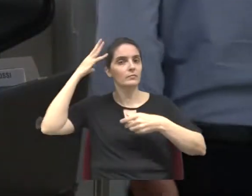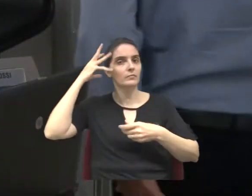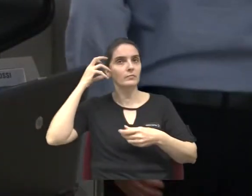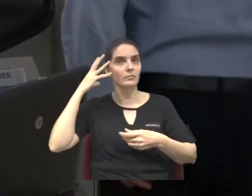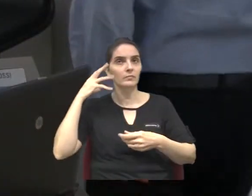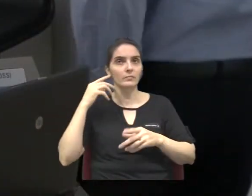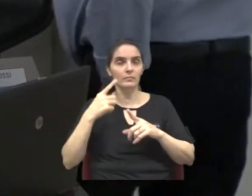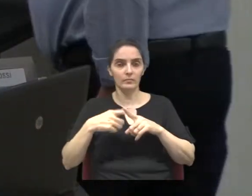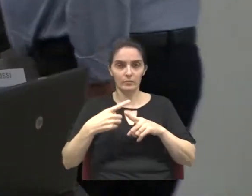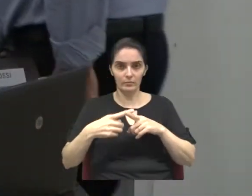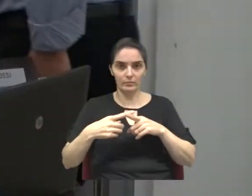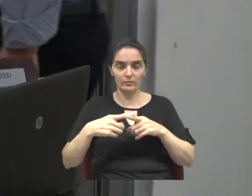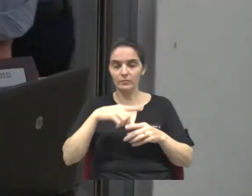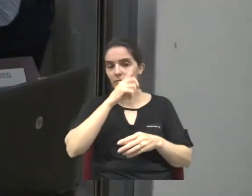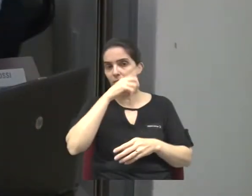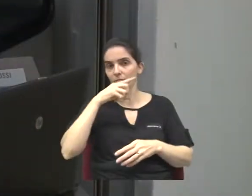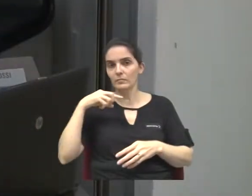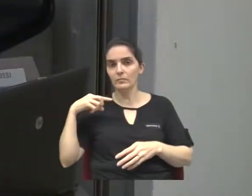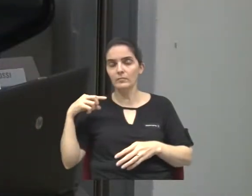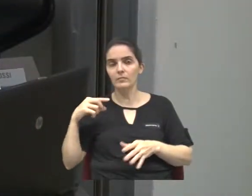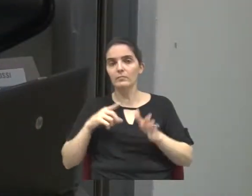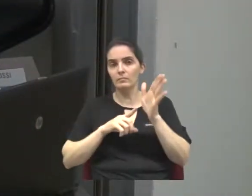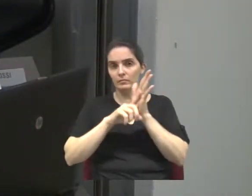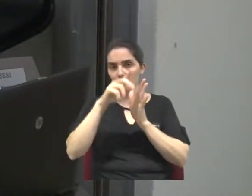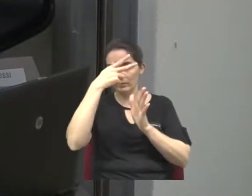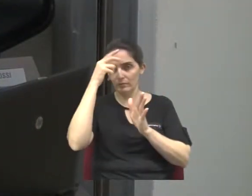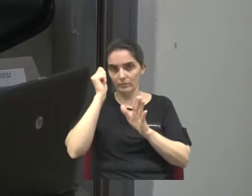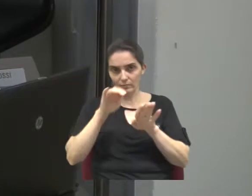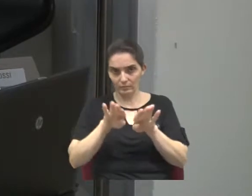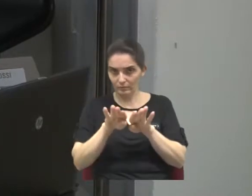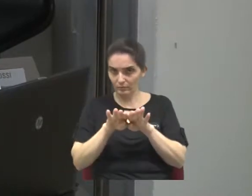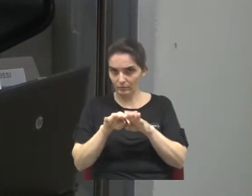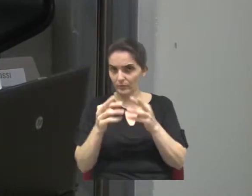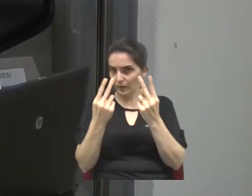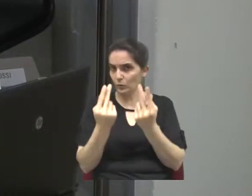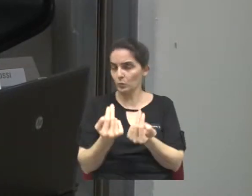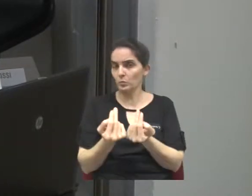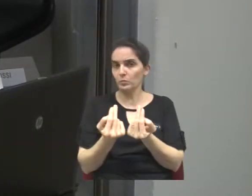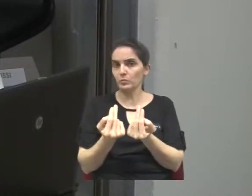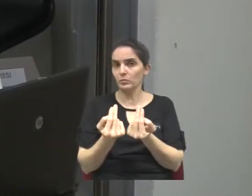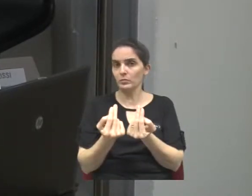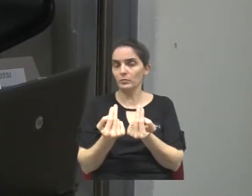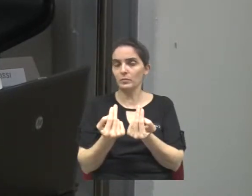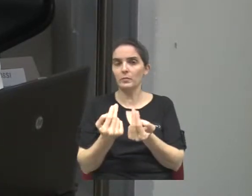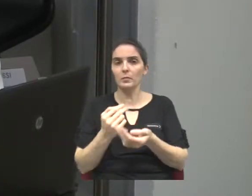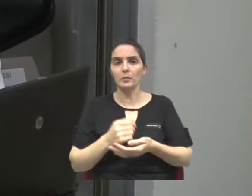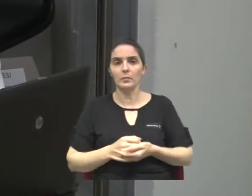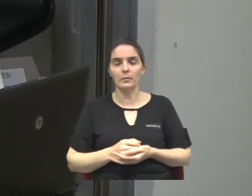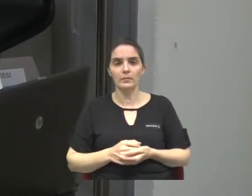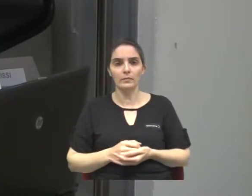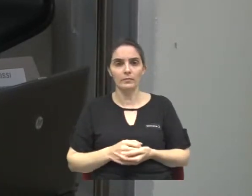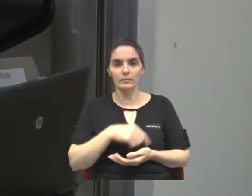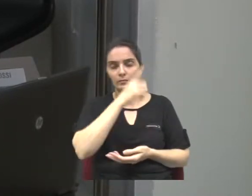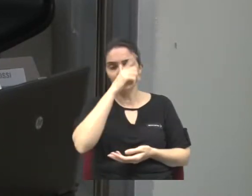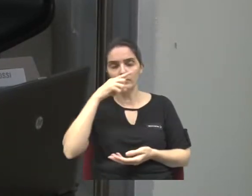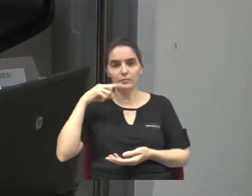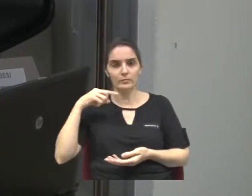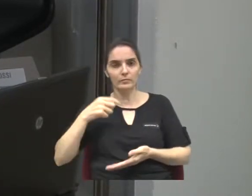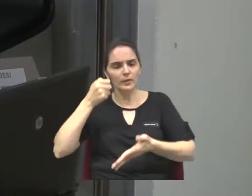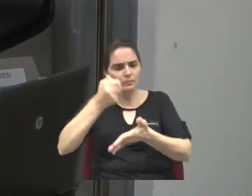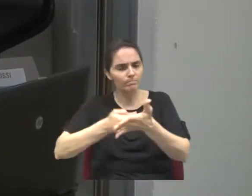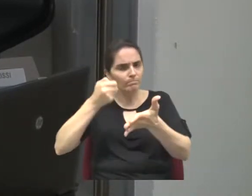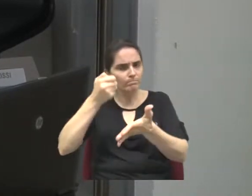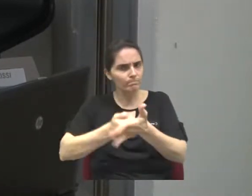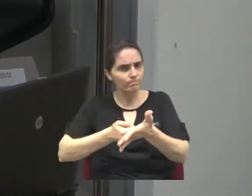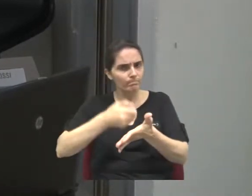um requerimento bem semelhante a isso. Essa questão, eu que milito nessa questão da dependência química, do uso e